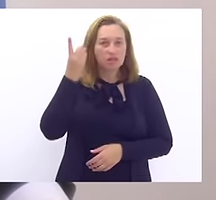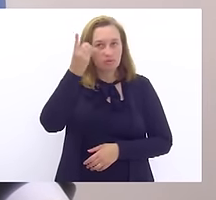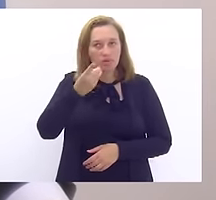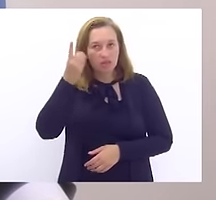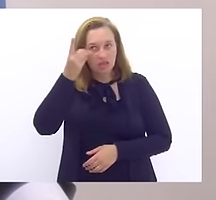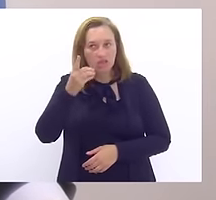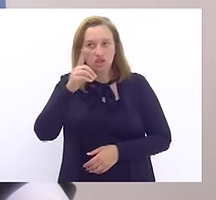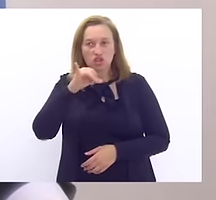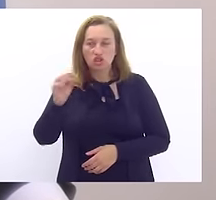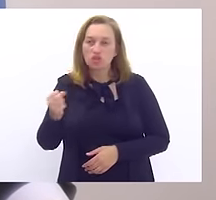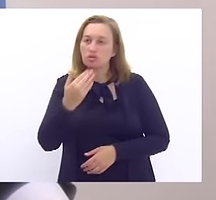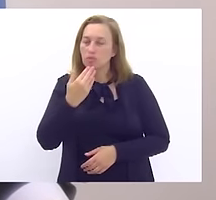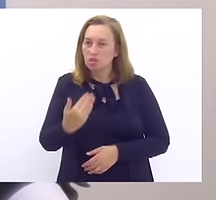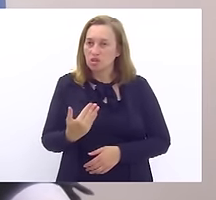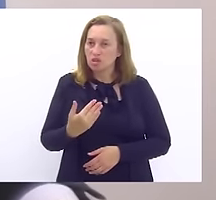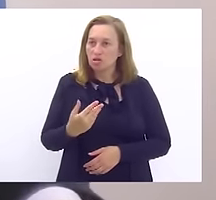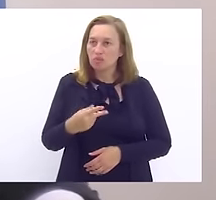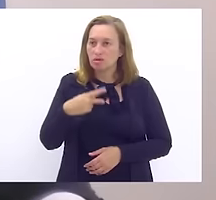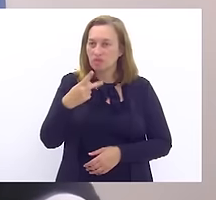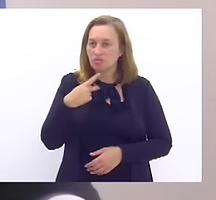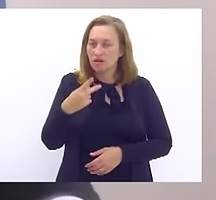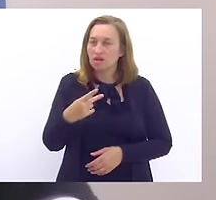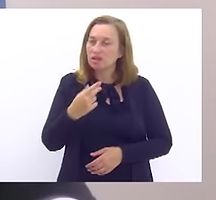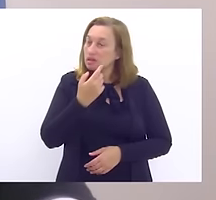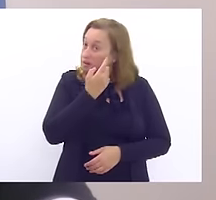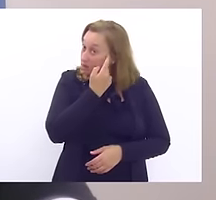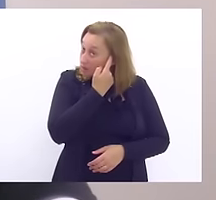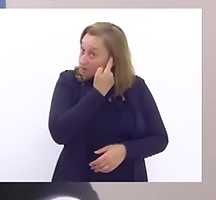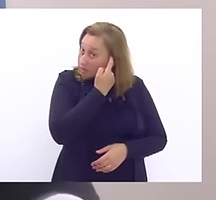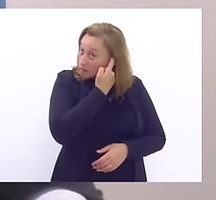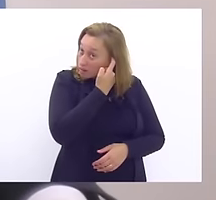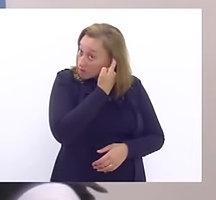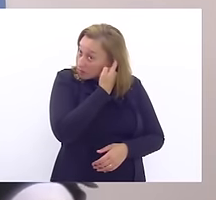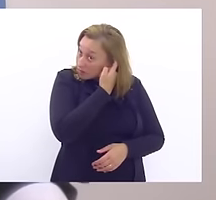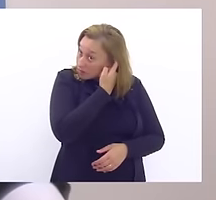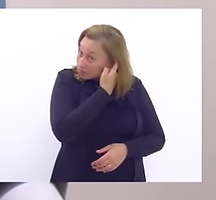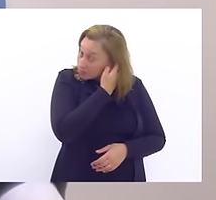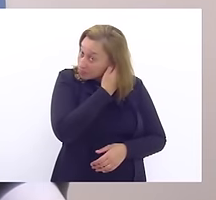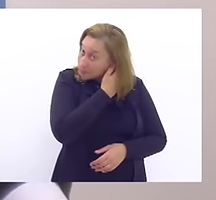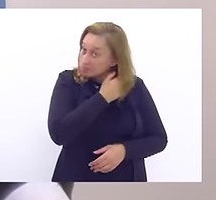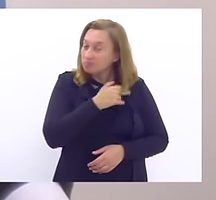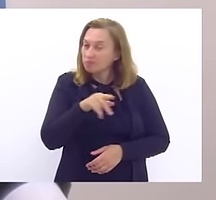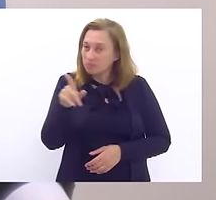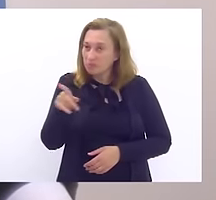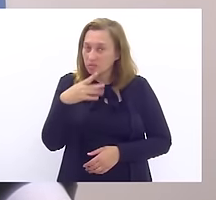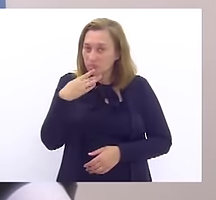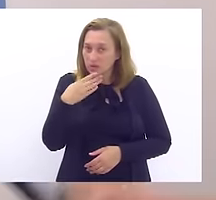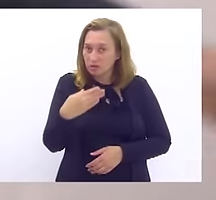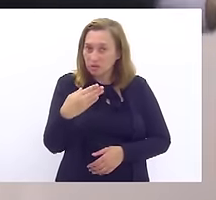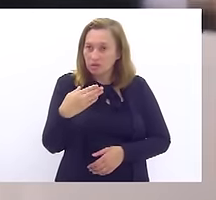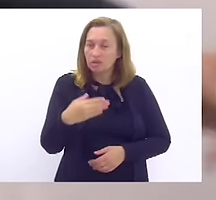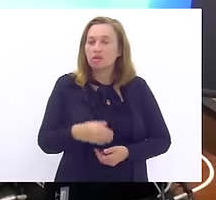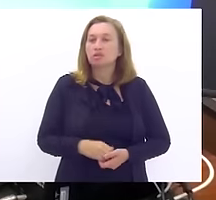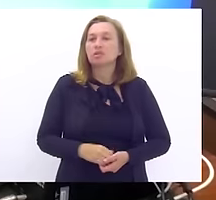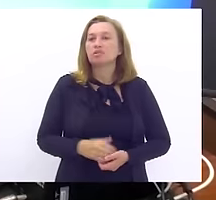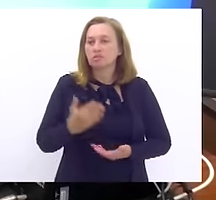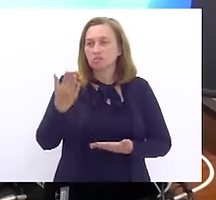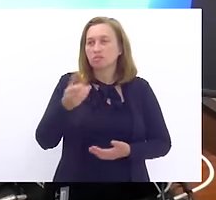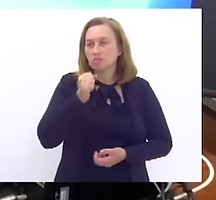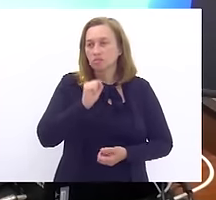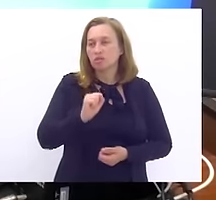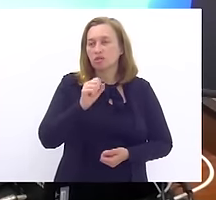Dino que pediu a participação da Draco aqui não foi você Ratinho Pode falar